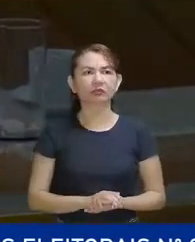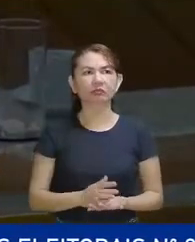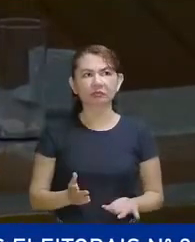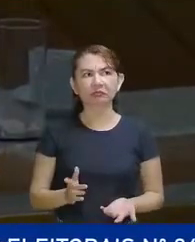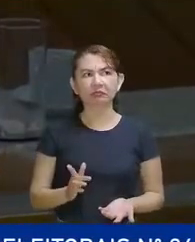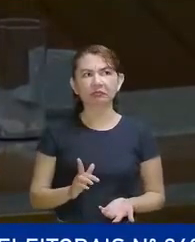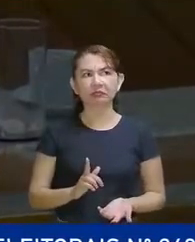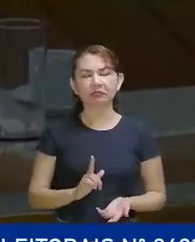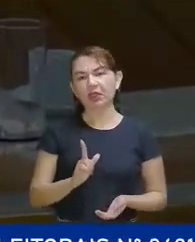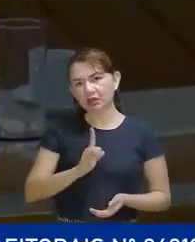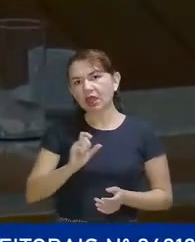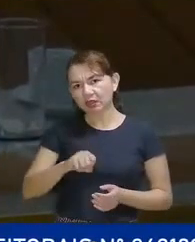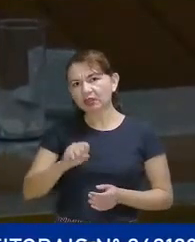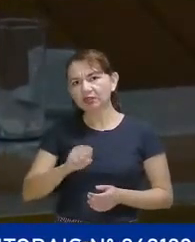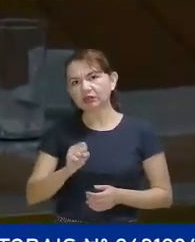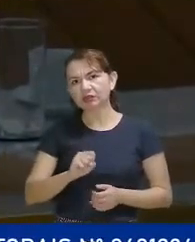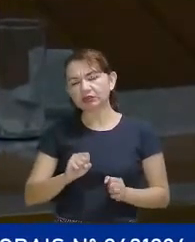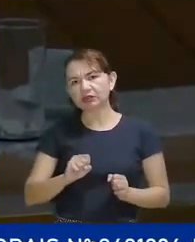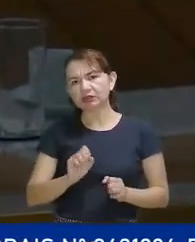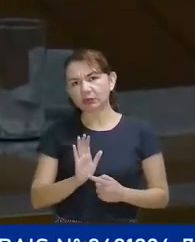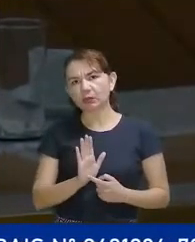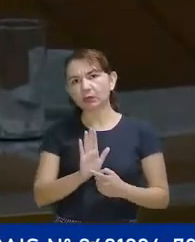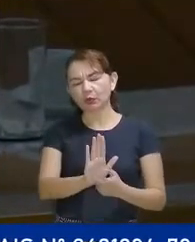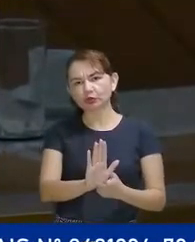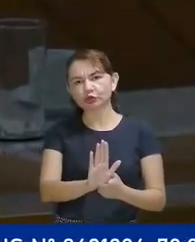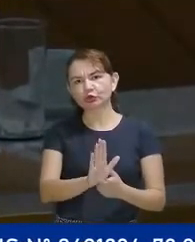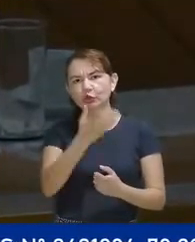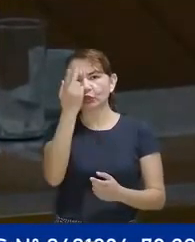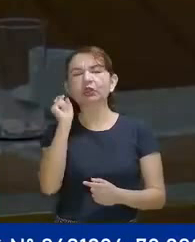identificação? Houve. Quem foi que prestou o serviço?